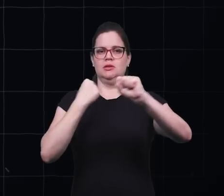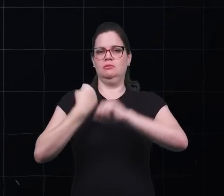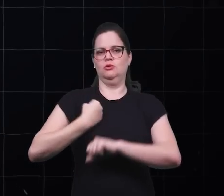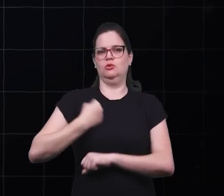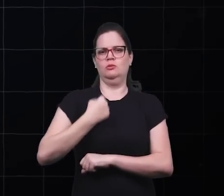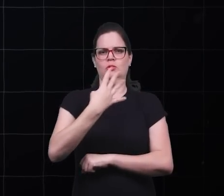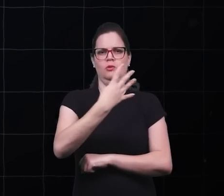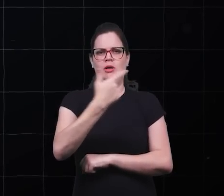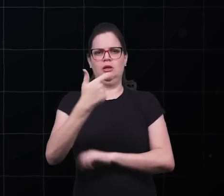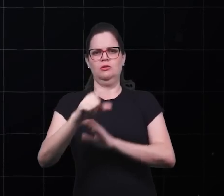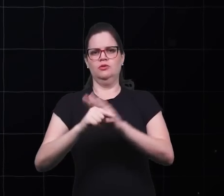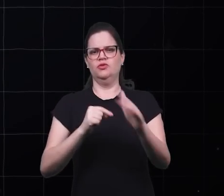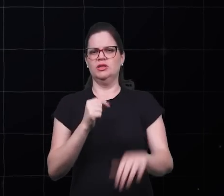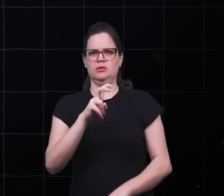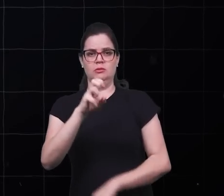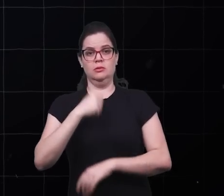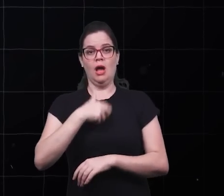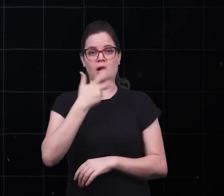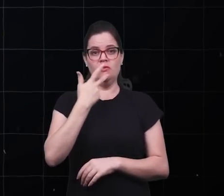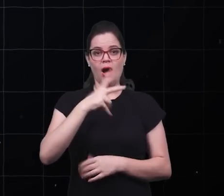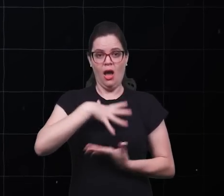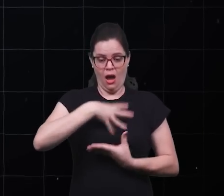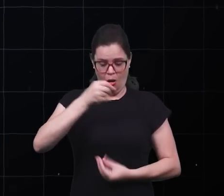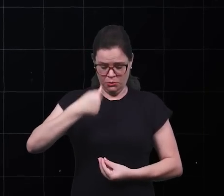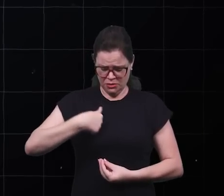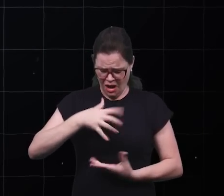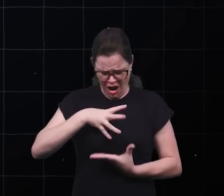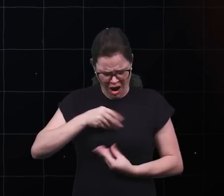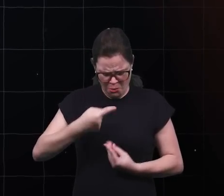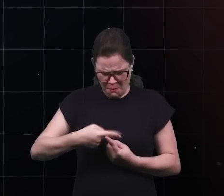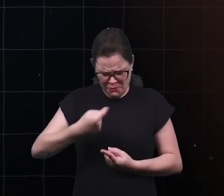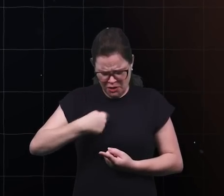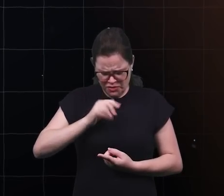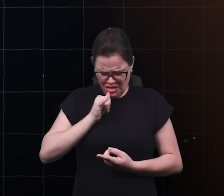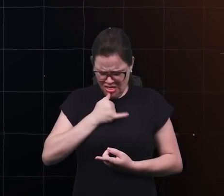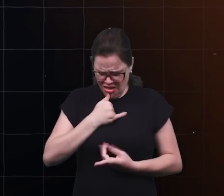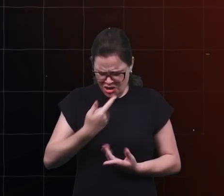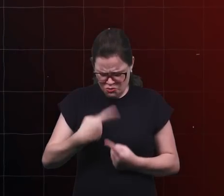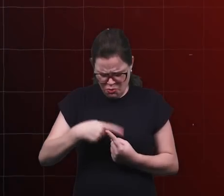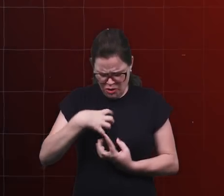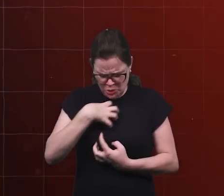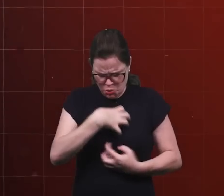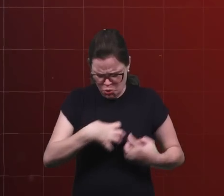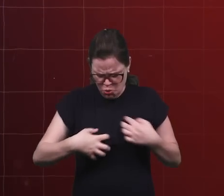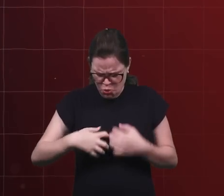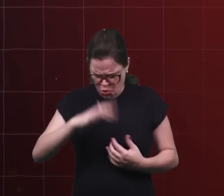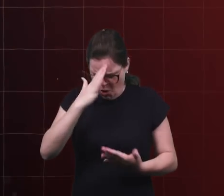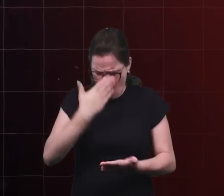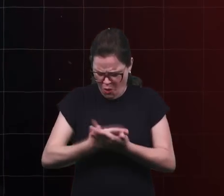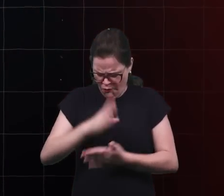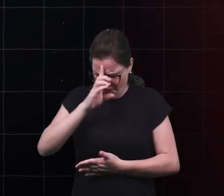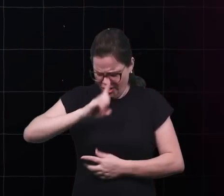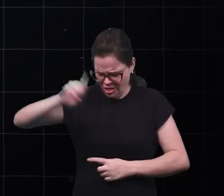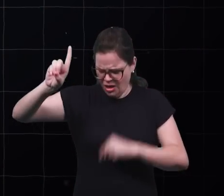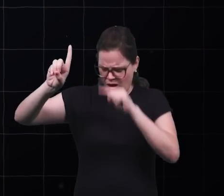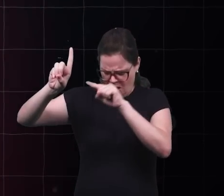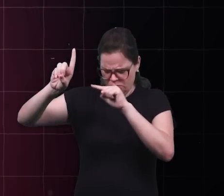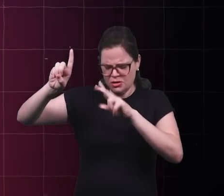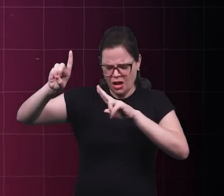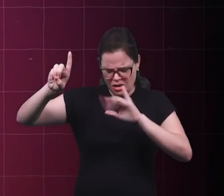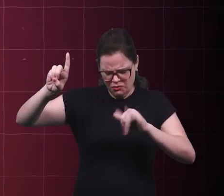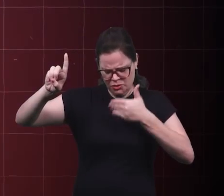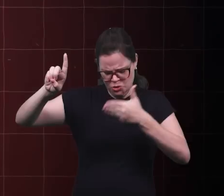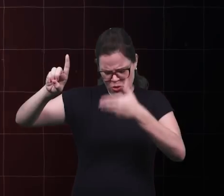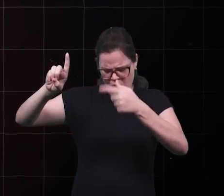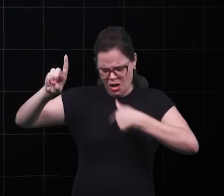que estás abatida, minha alma, e por que te perturbas dentro de mim? Espera em Deus, porque